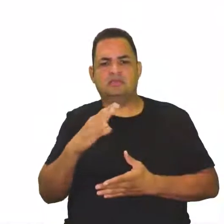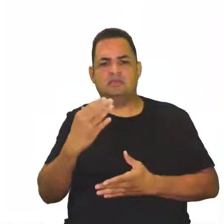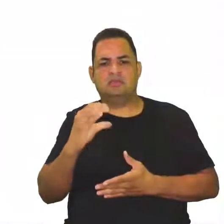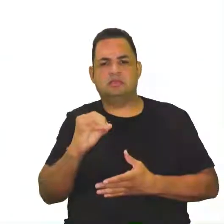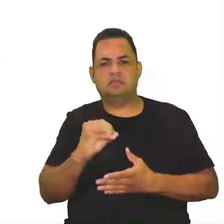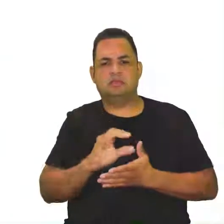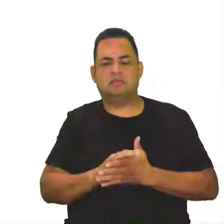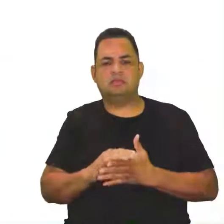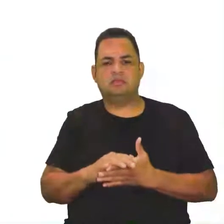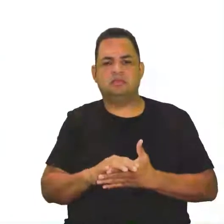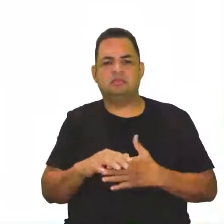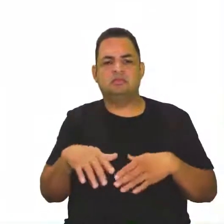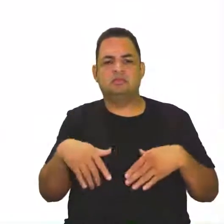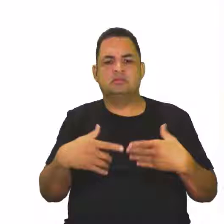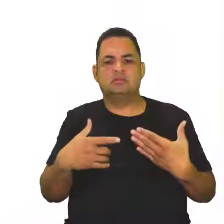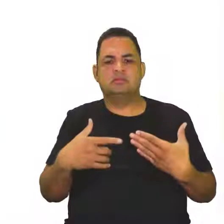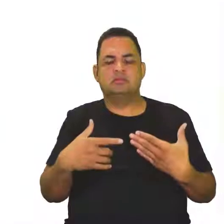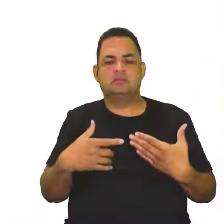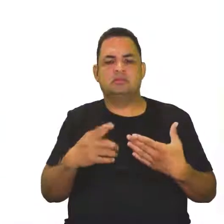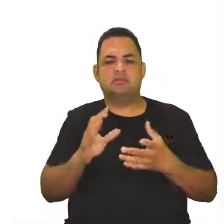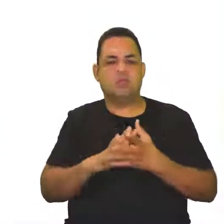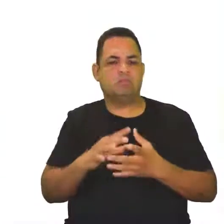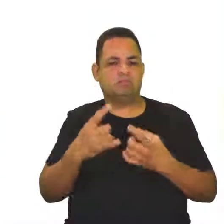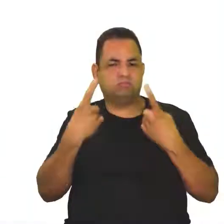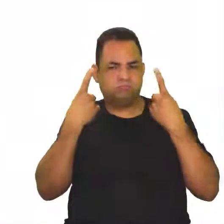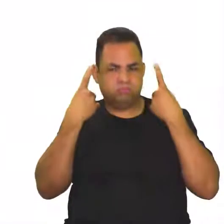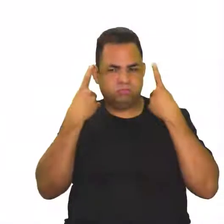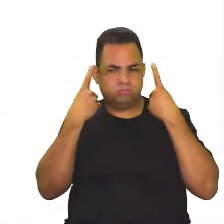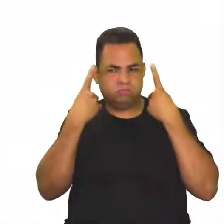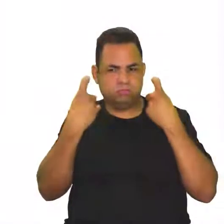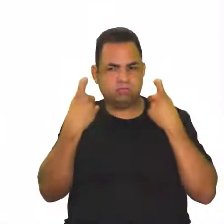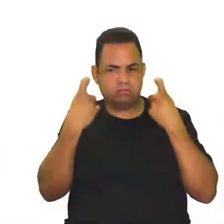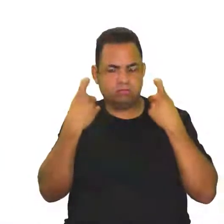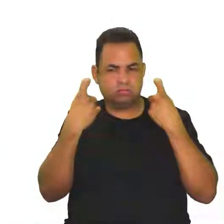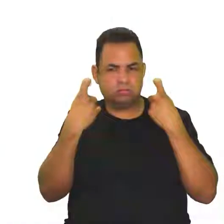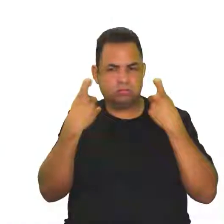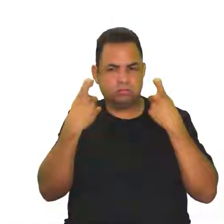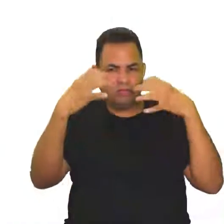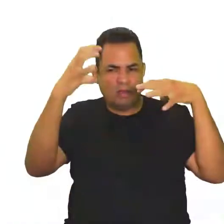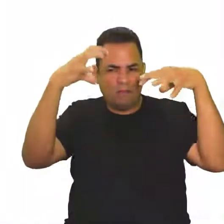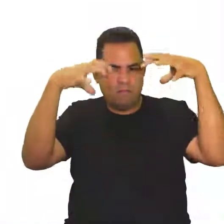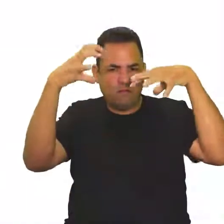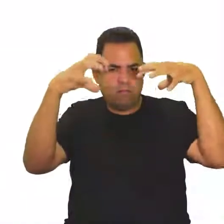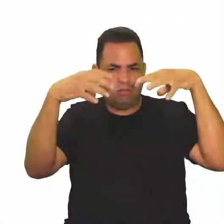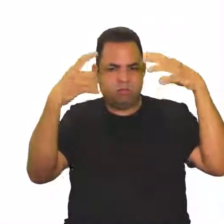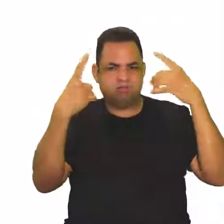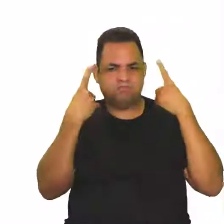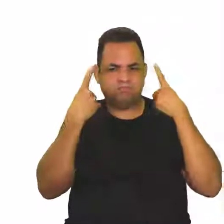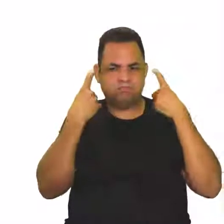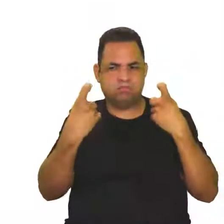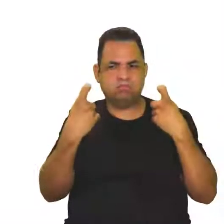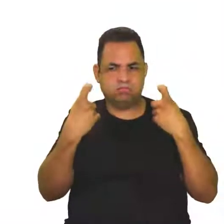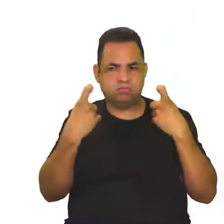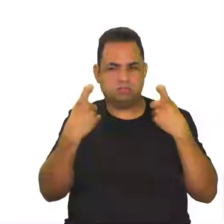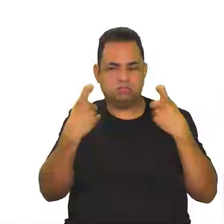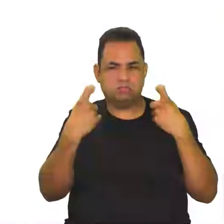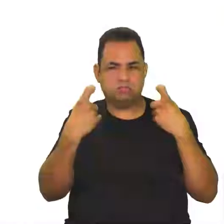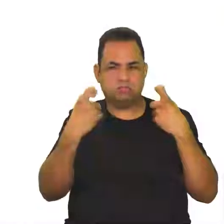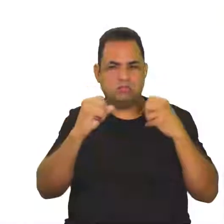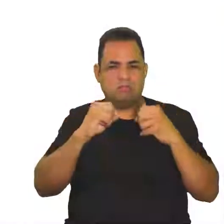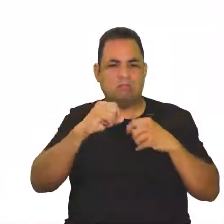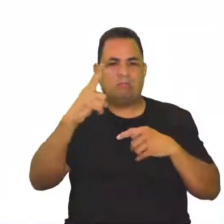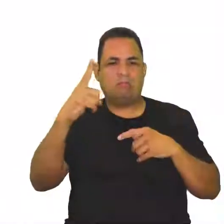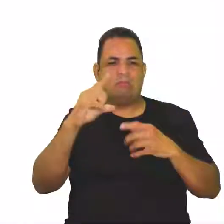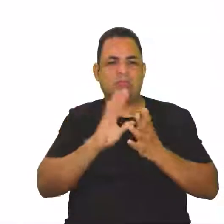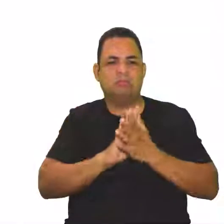rarefação, que os nossos ouvidos ouvem como um trovão, é o som, né? Aquele estrondo bem alto, dependendo da